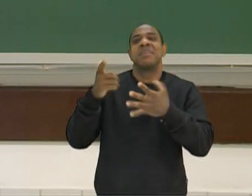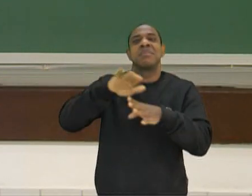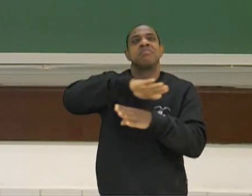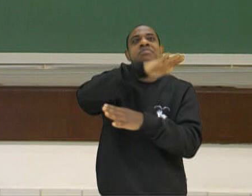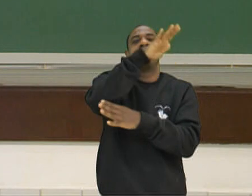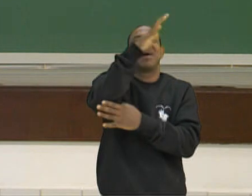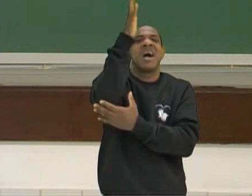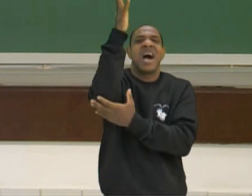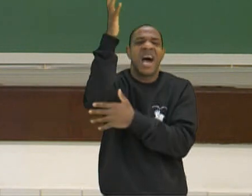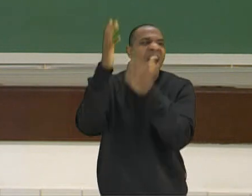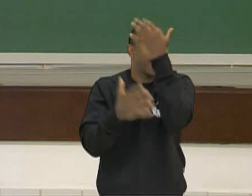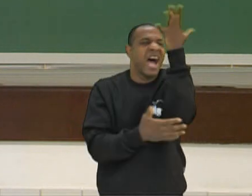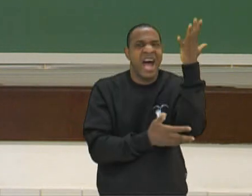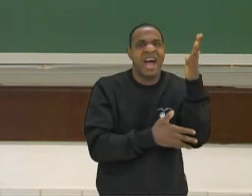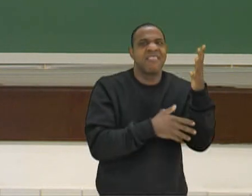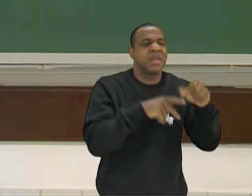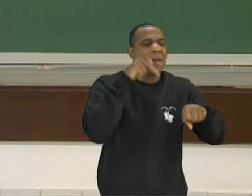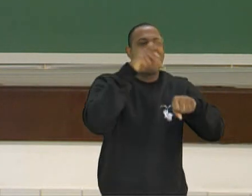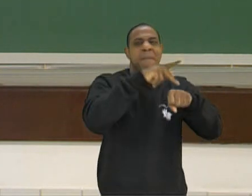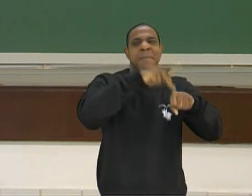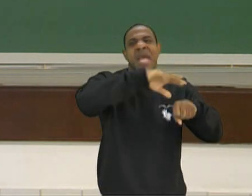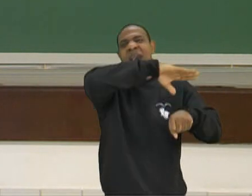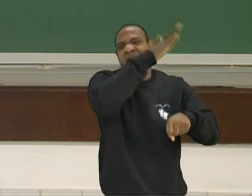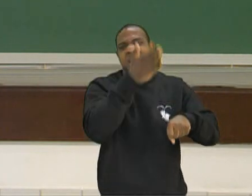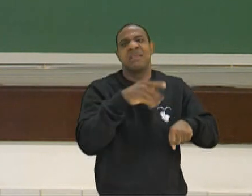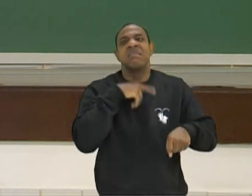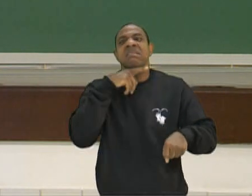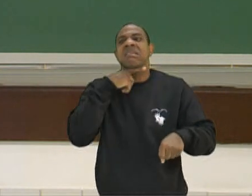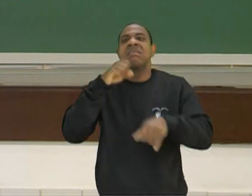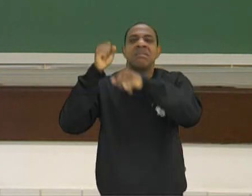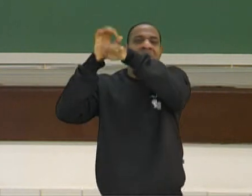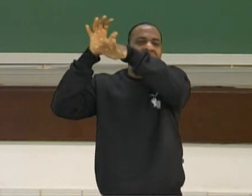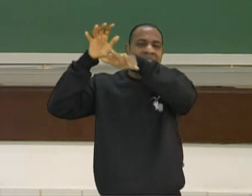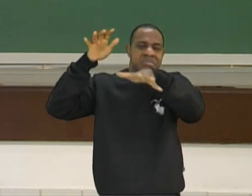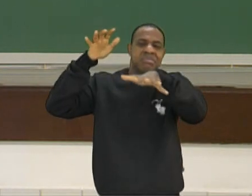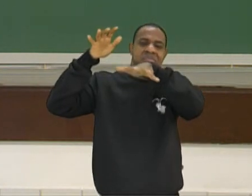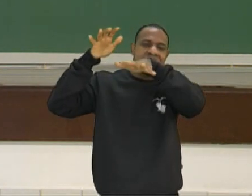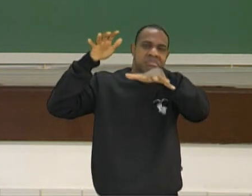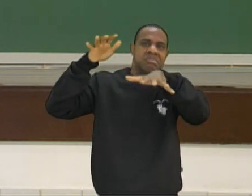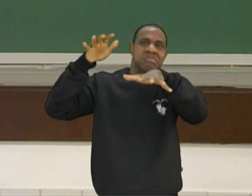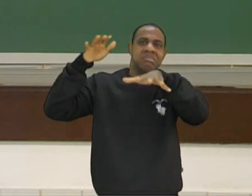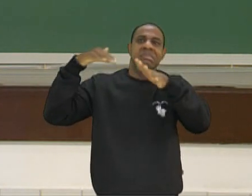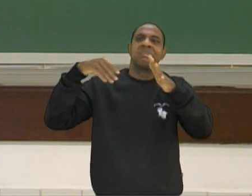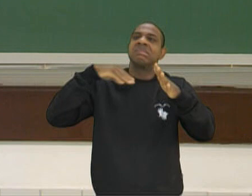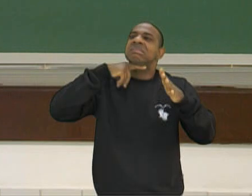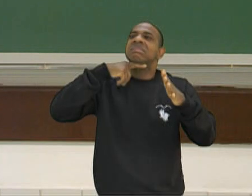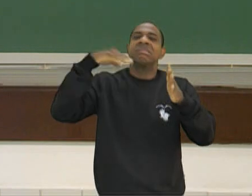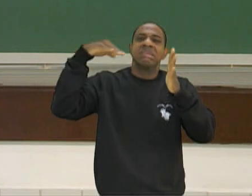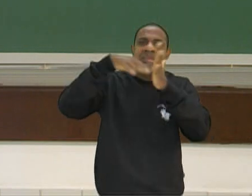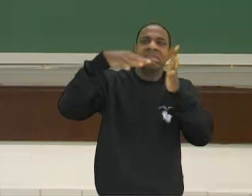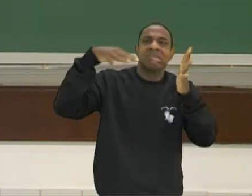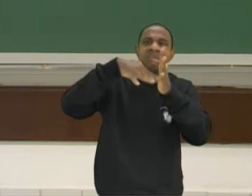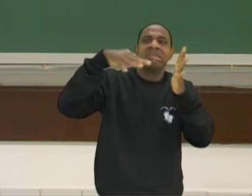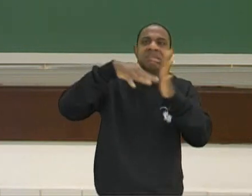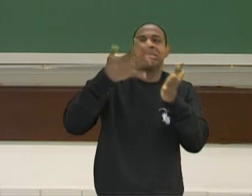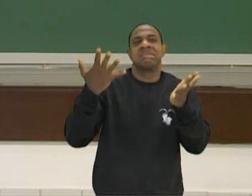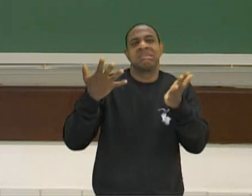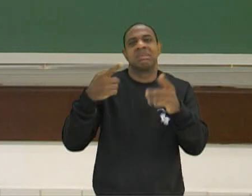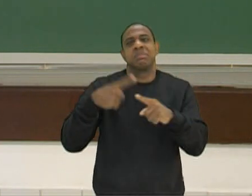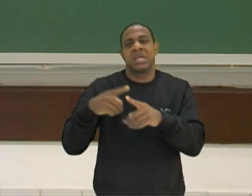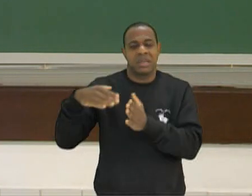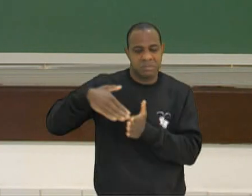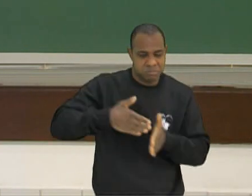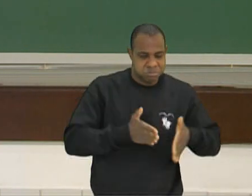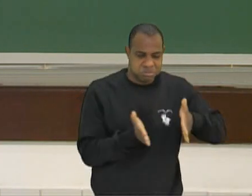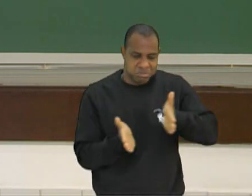bloqueia o sinal. Quando pega o sinal, você consegue ouvir ele de maneira mais limpa. Quando você tem ali o bloqueio por causa das curvas da